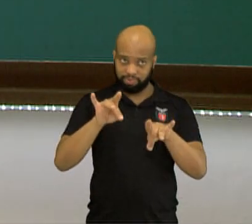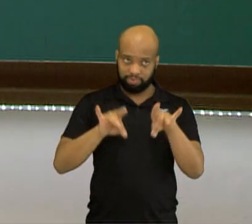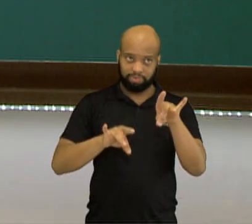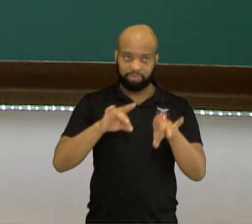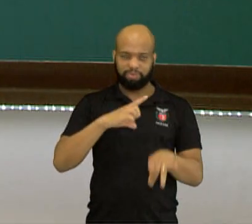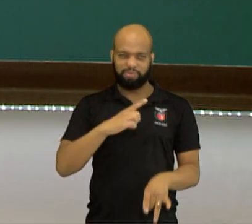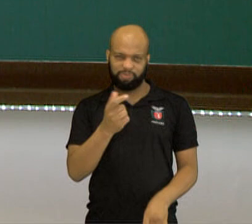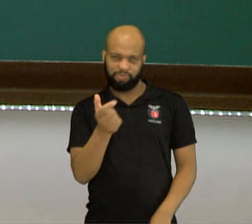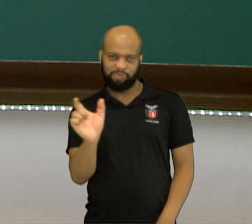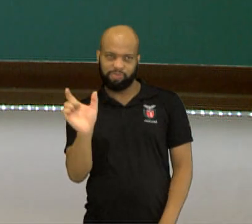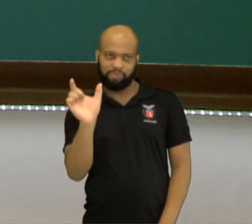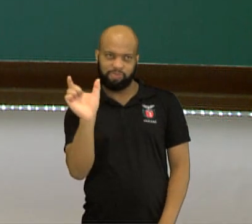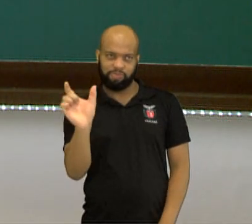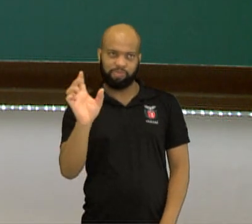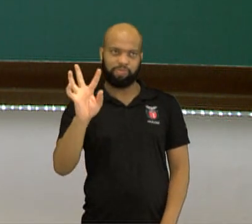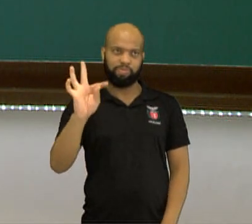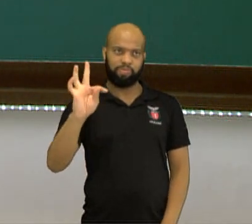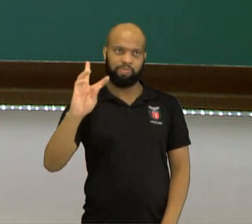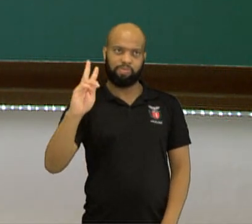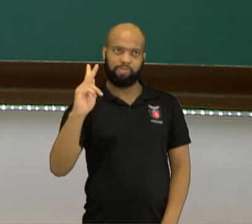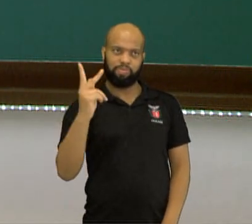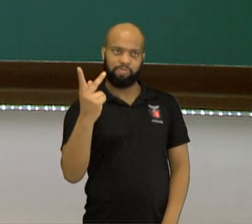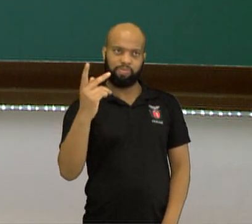Meio estranho de falar,